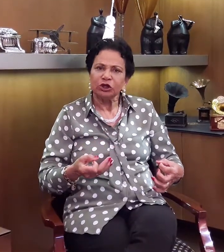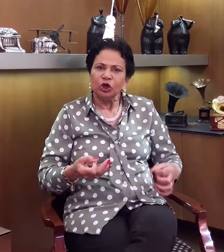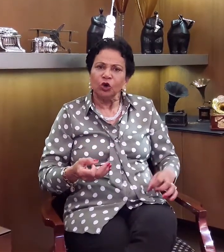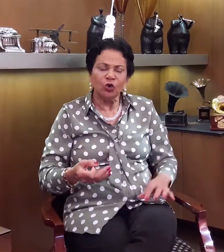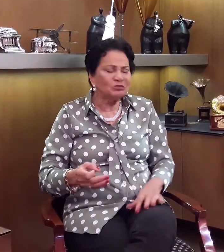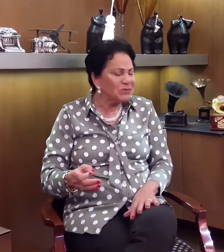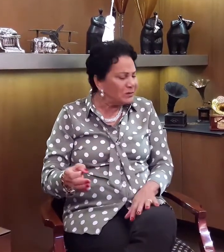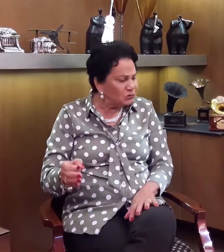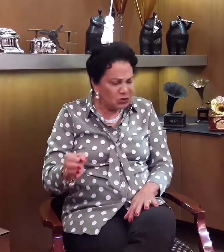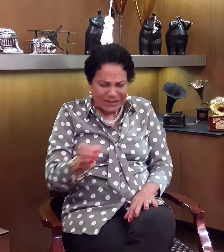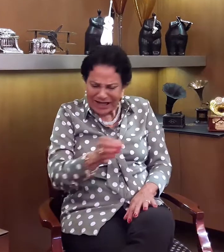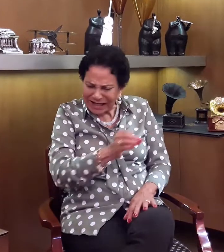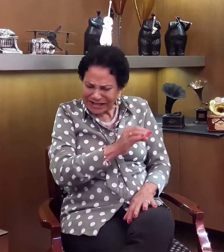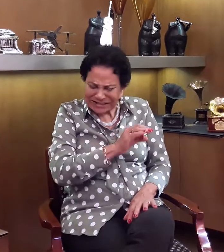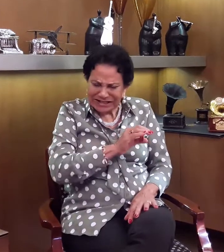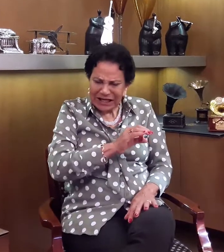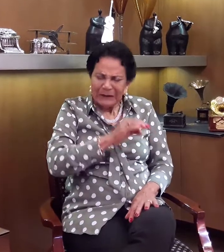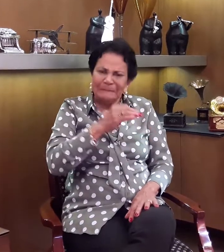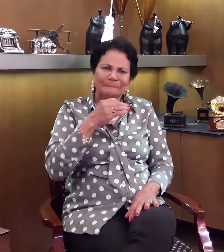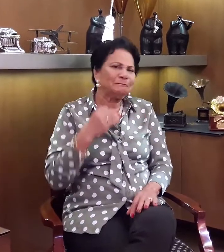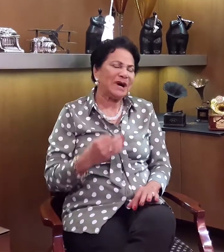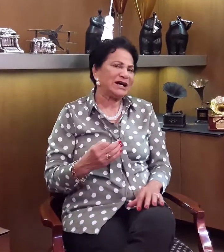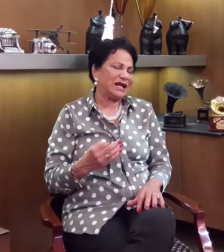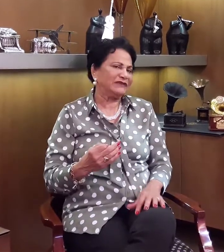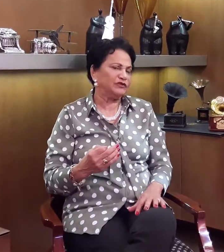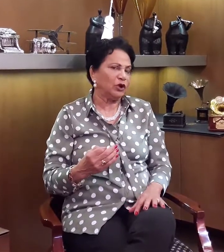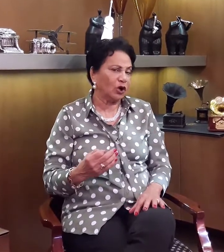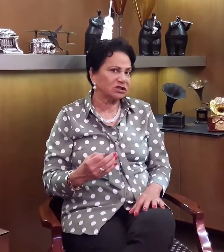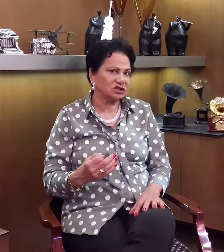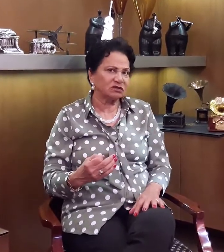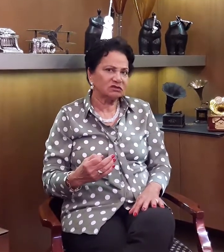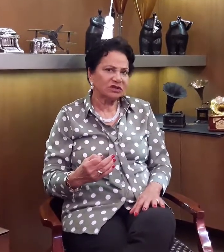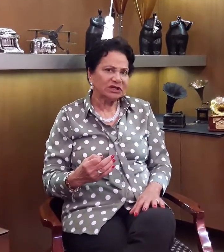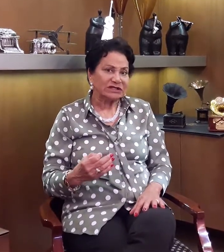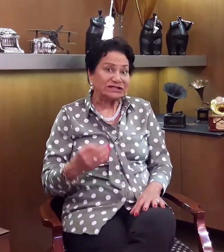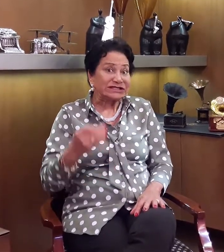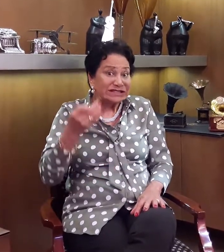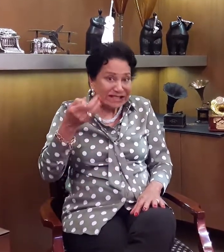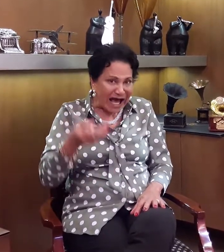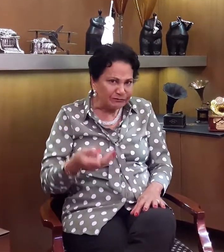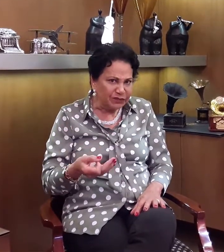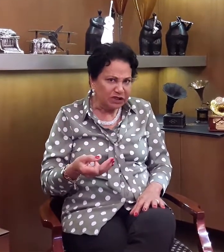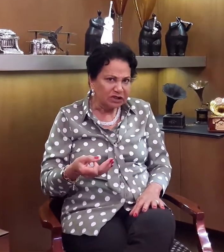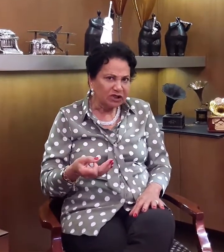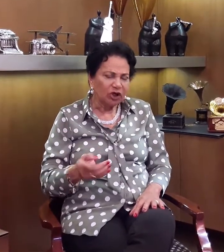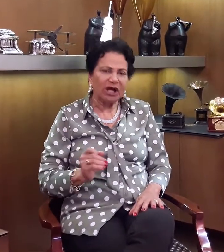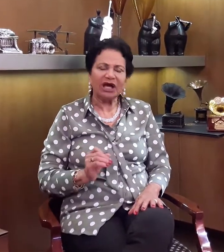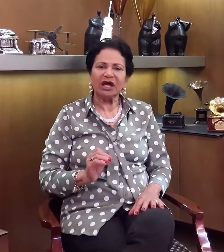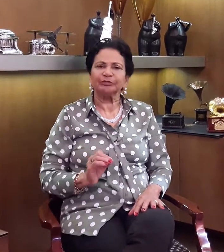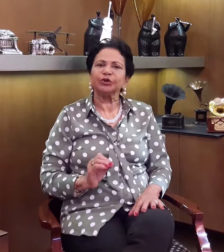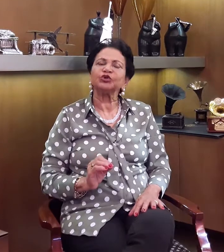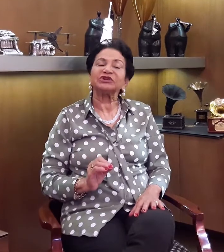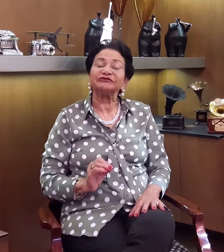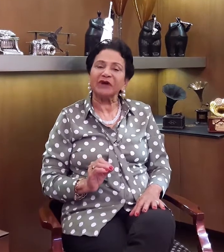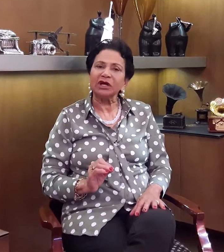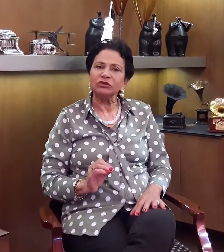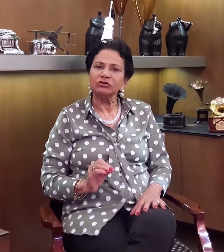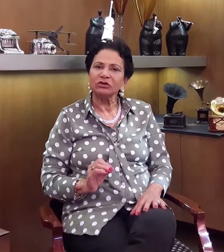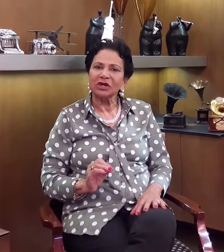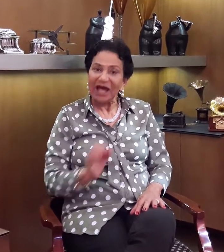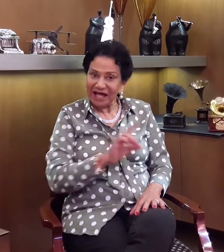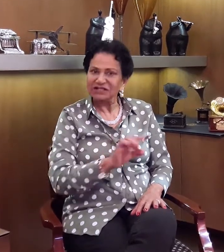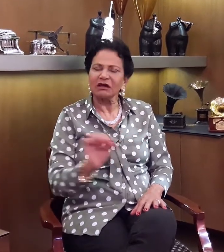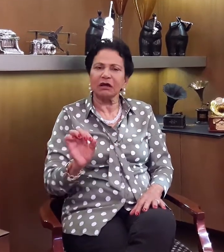ímpar, uma mulher assim maravilhosa, sabe para o que